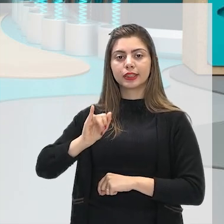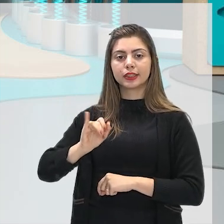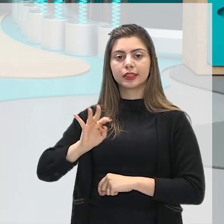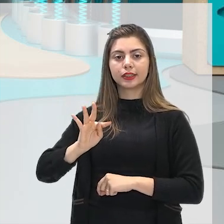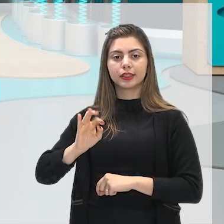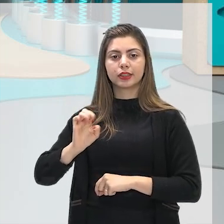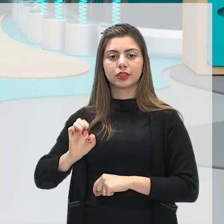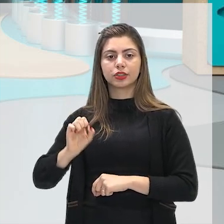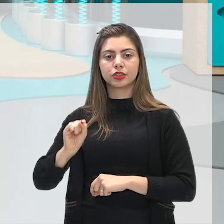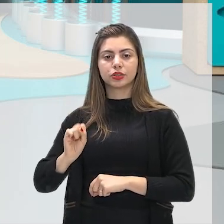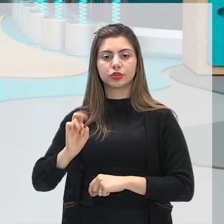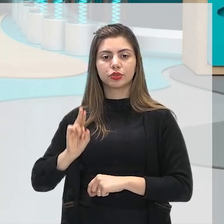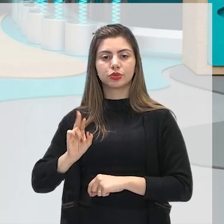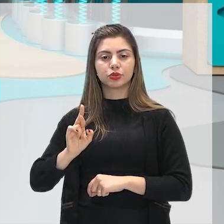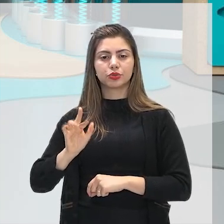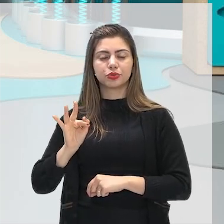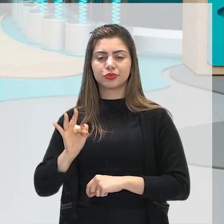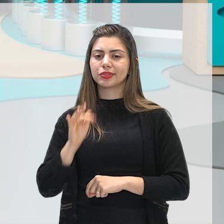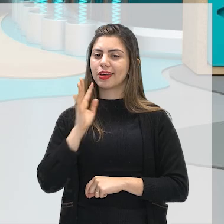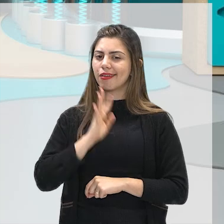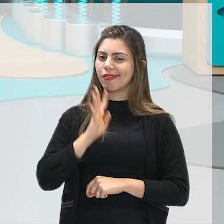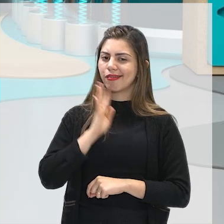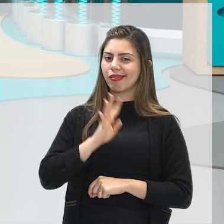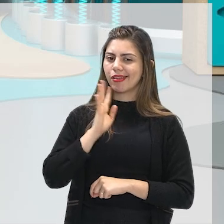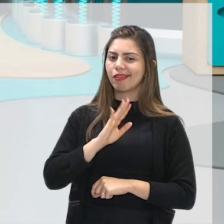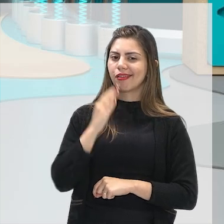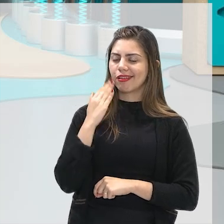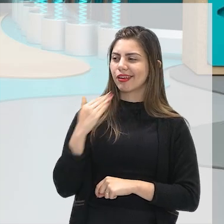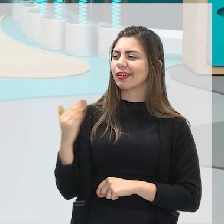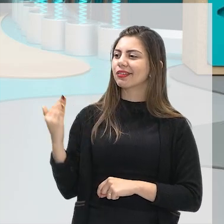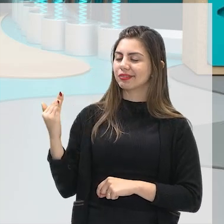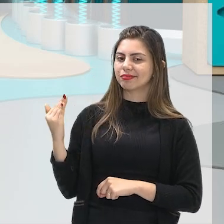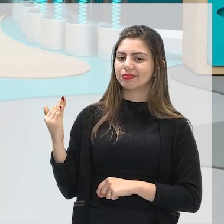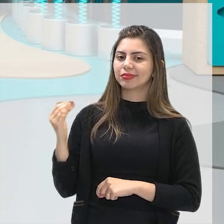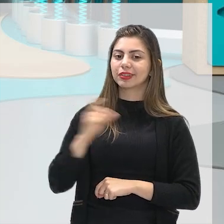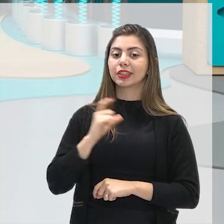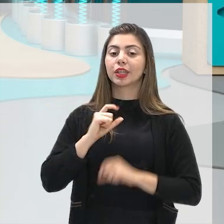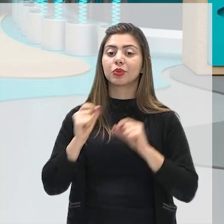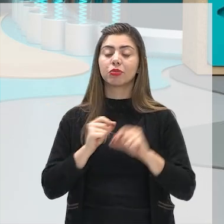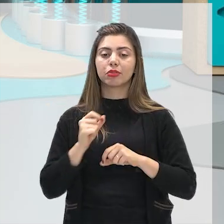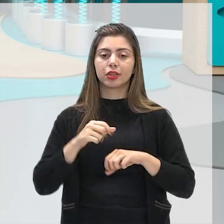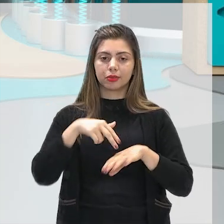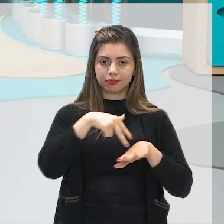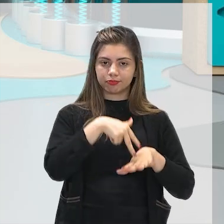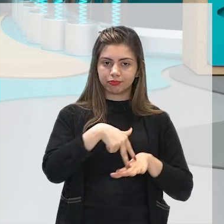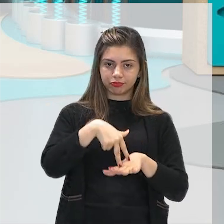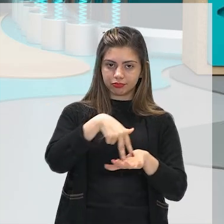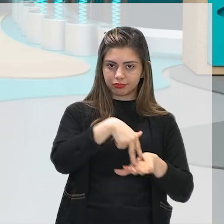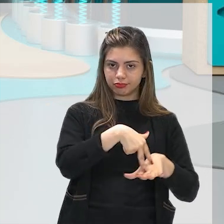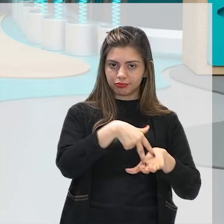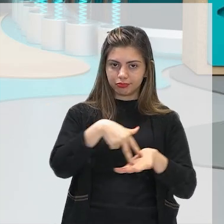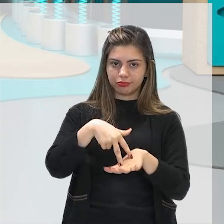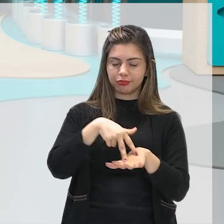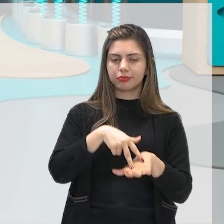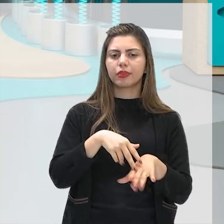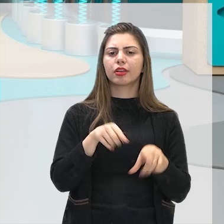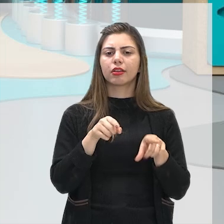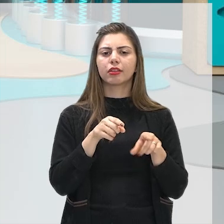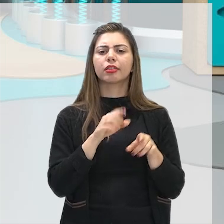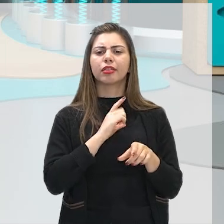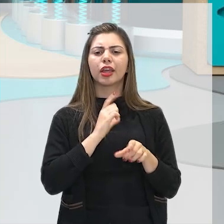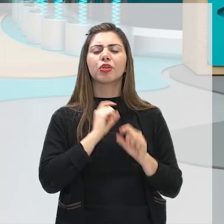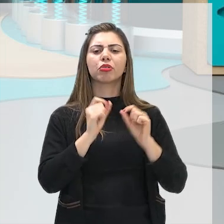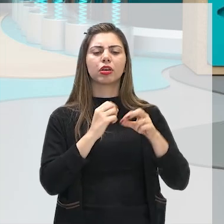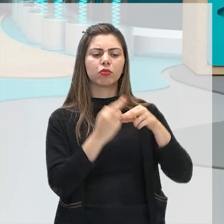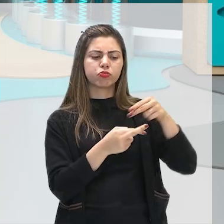super interessante. Nós temos aí a presença da prancha, nós temos uma corda,